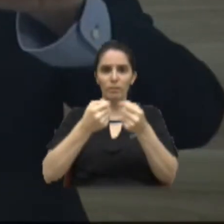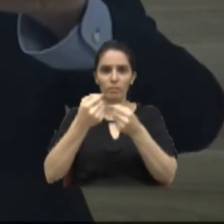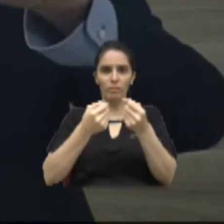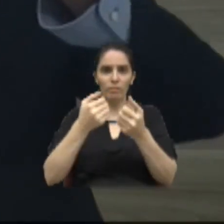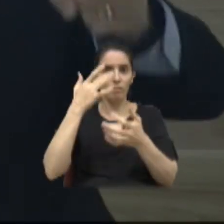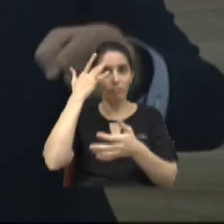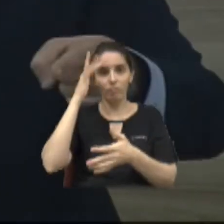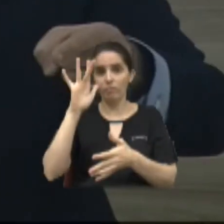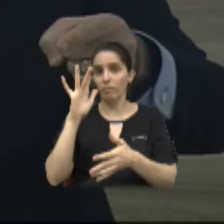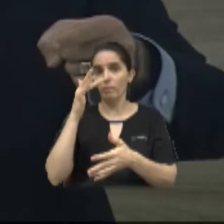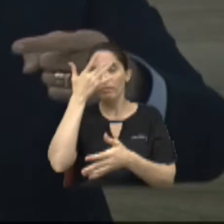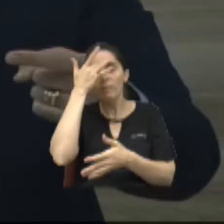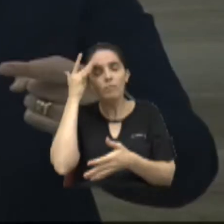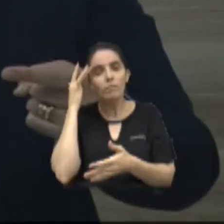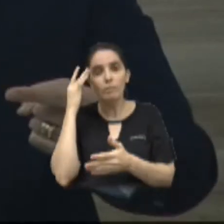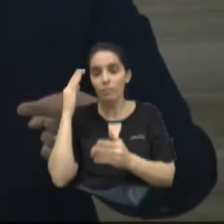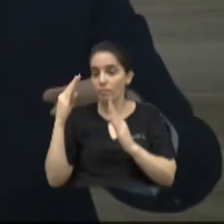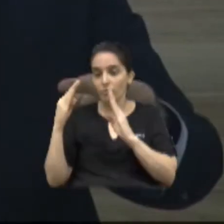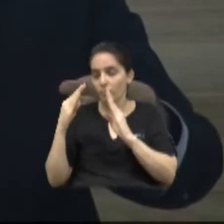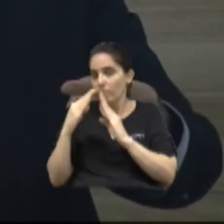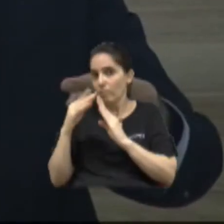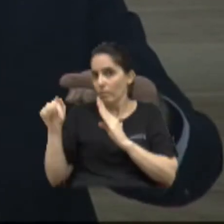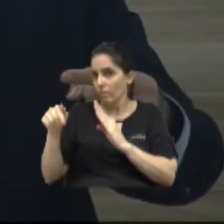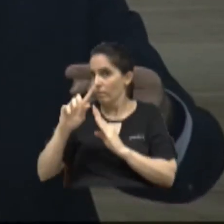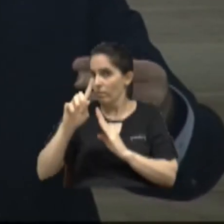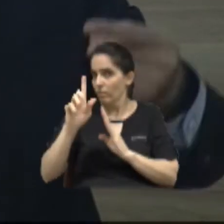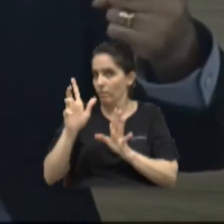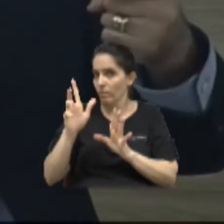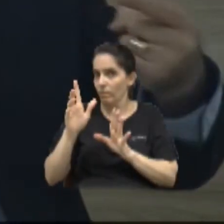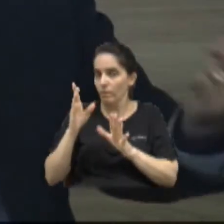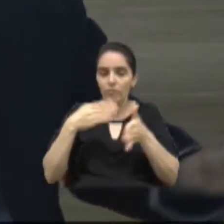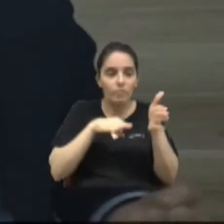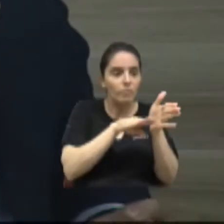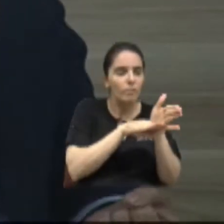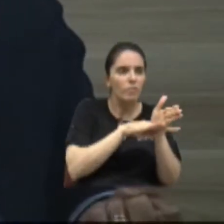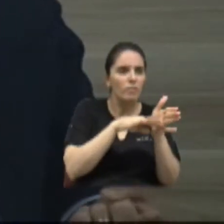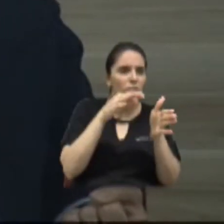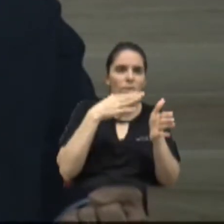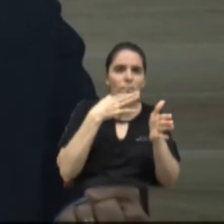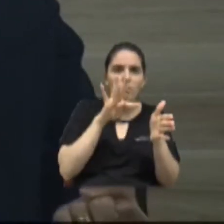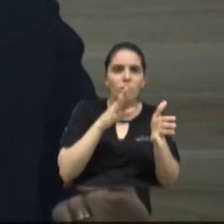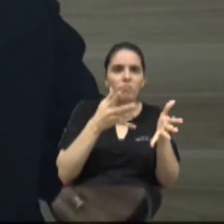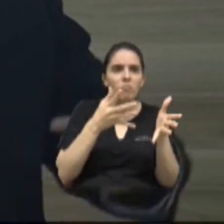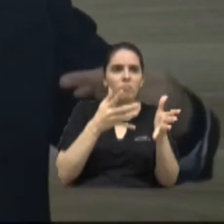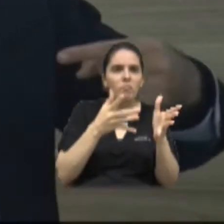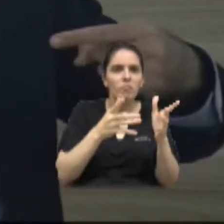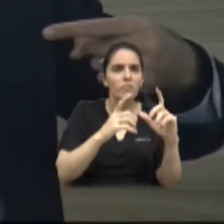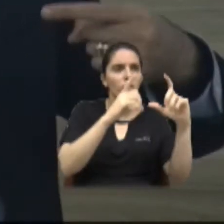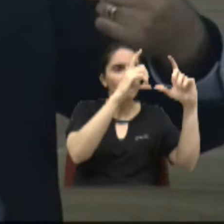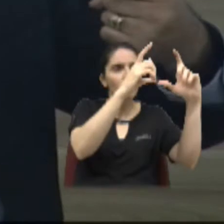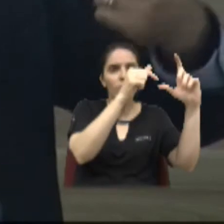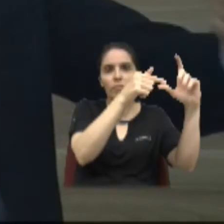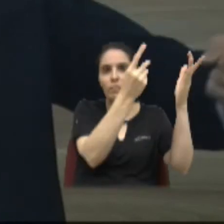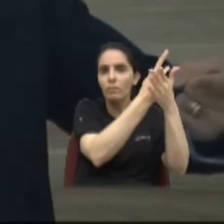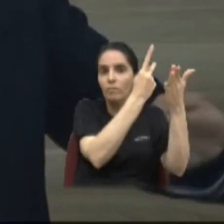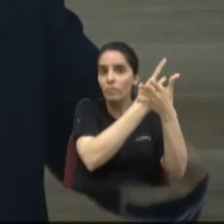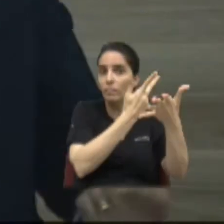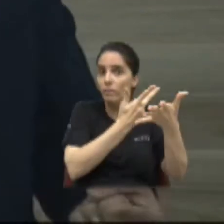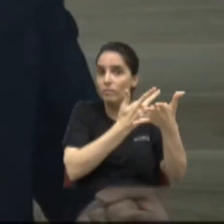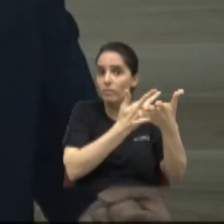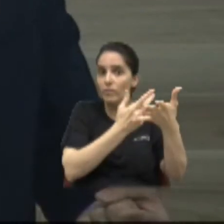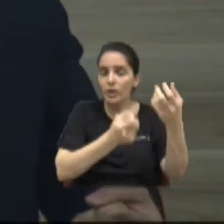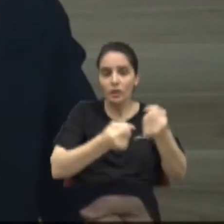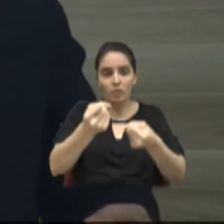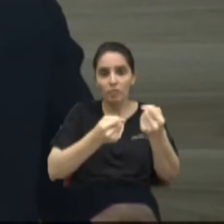quem não mora ali, chega ali, não conhece, a sinalização errônea no local leva o motorista